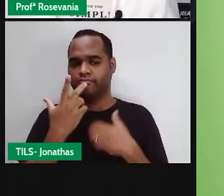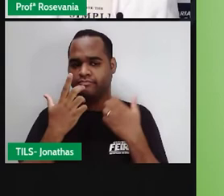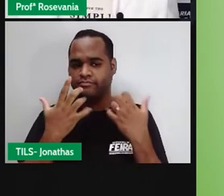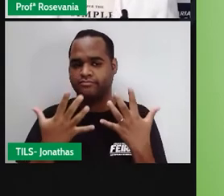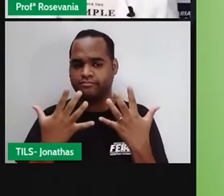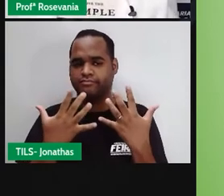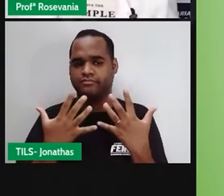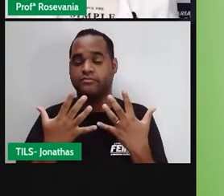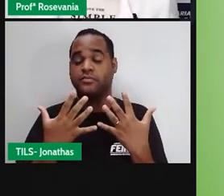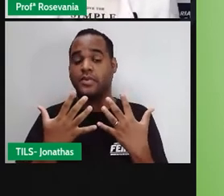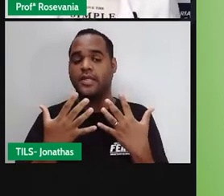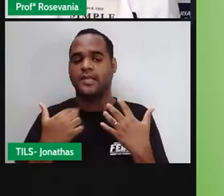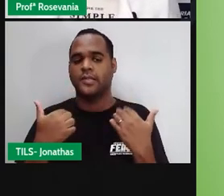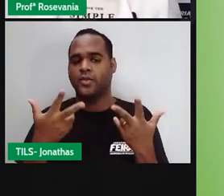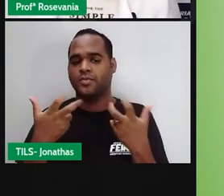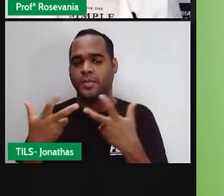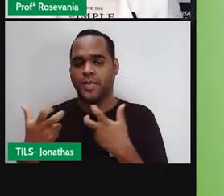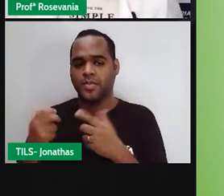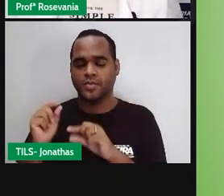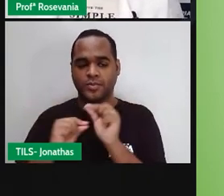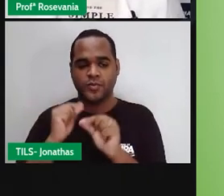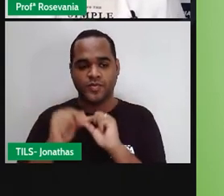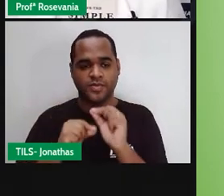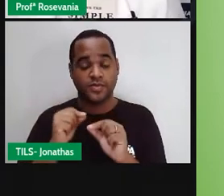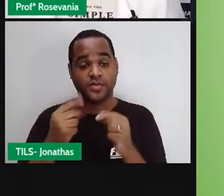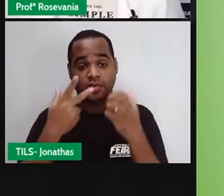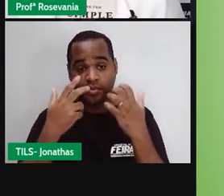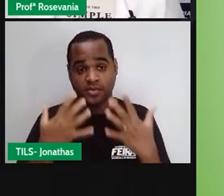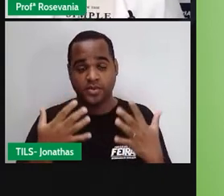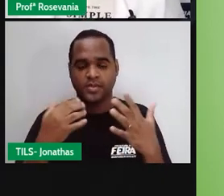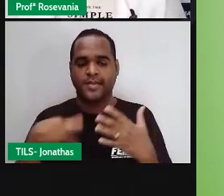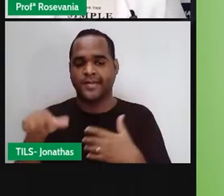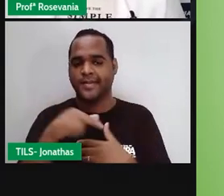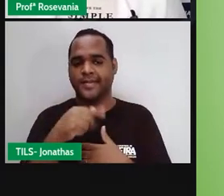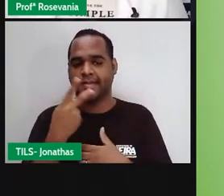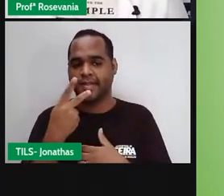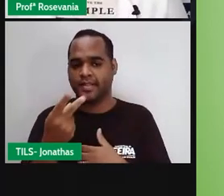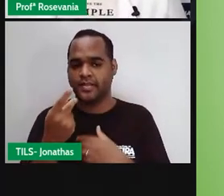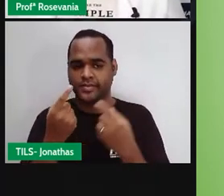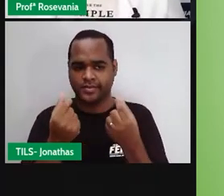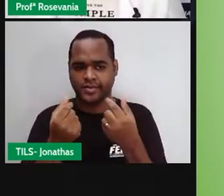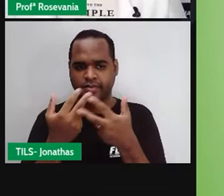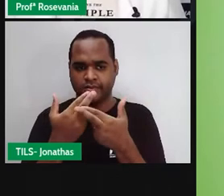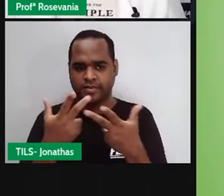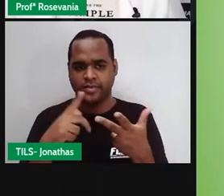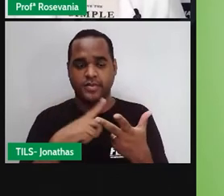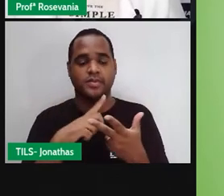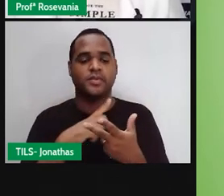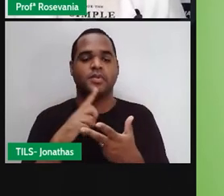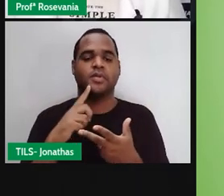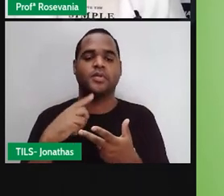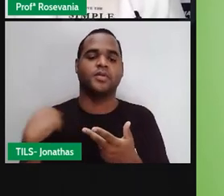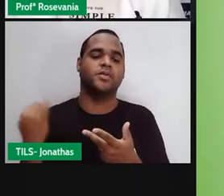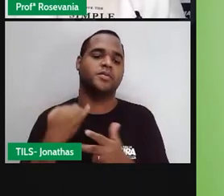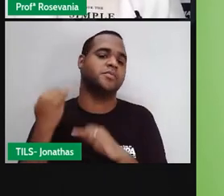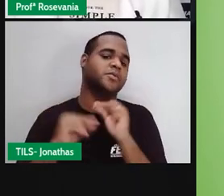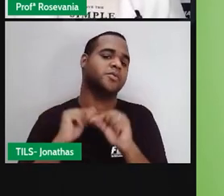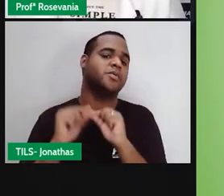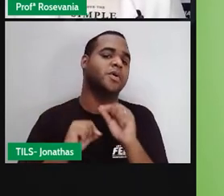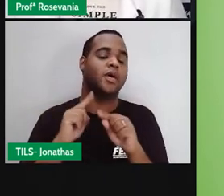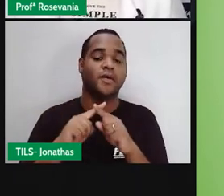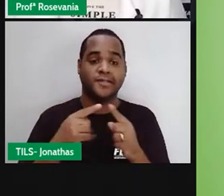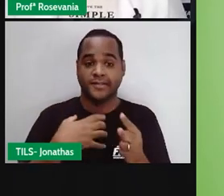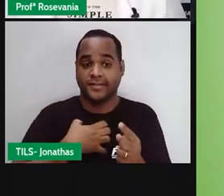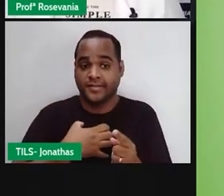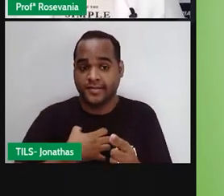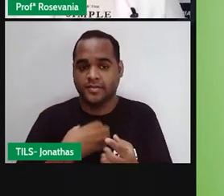percebe que ela, né, no caso da Vale, já foi privatizada, e a gente está vendo aí essa situação também com